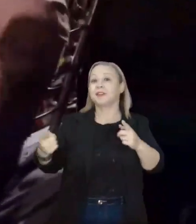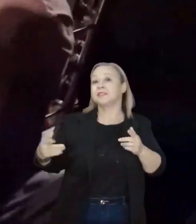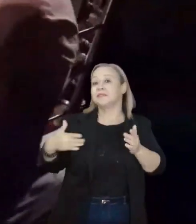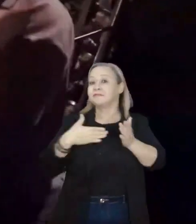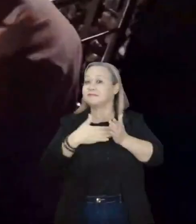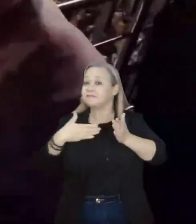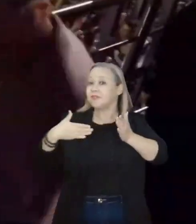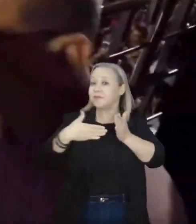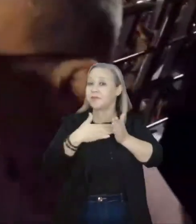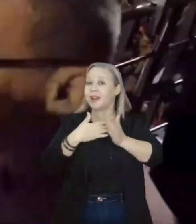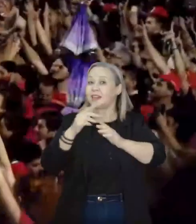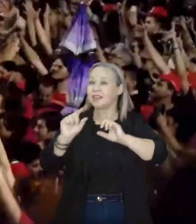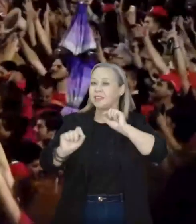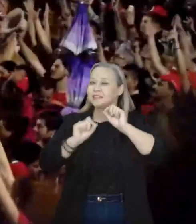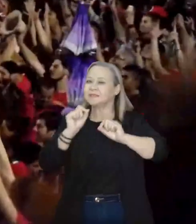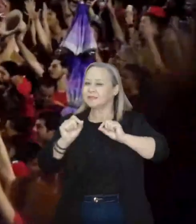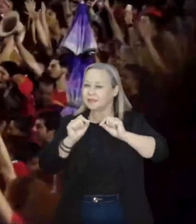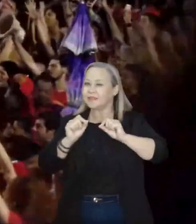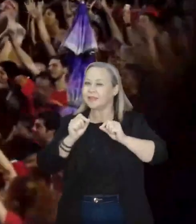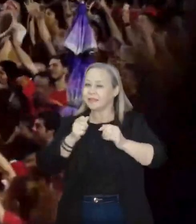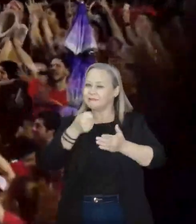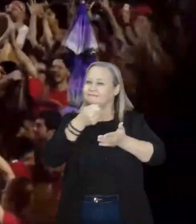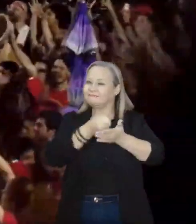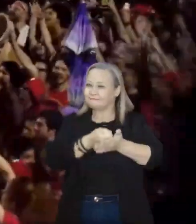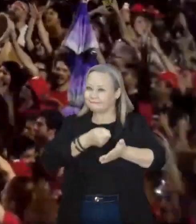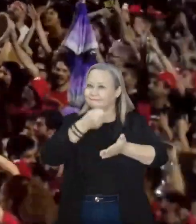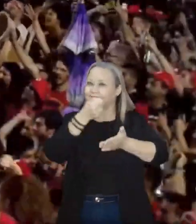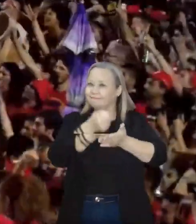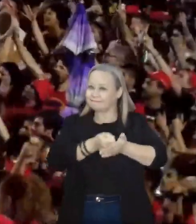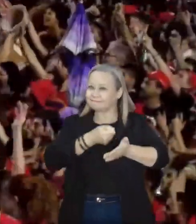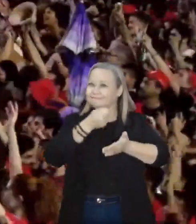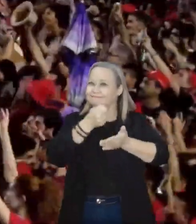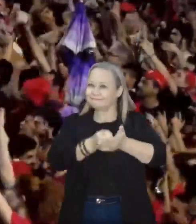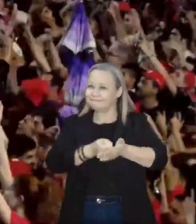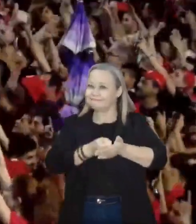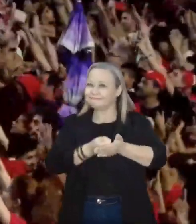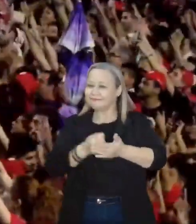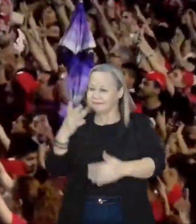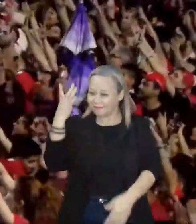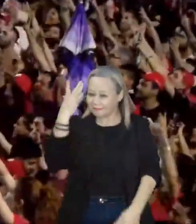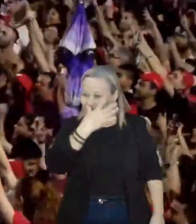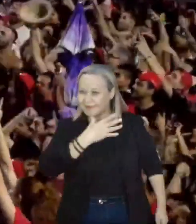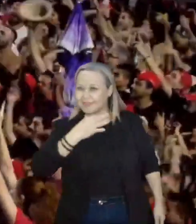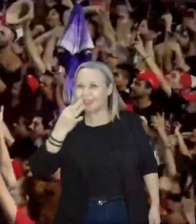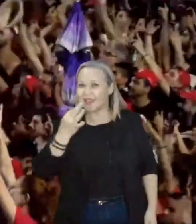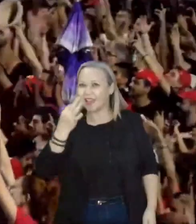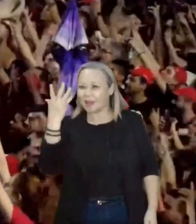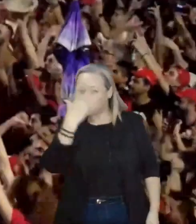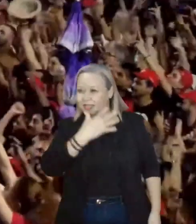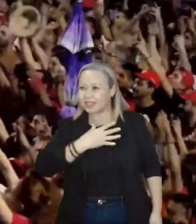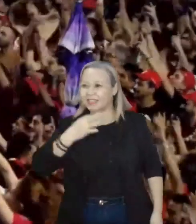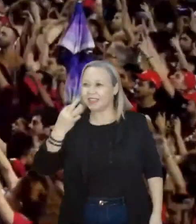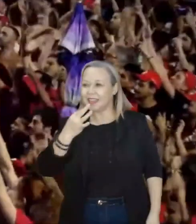Mas isso não impede. É o que é samba.